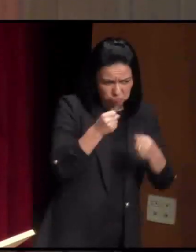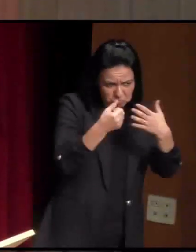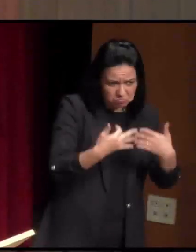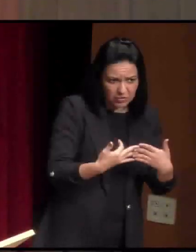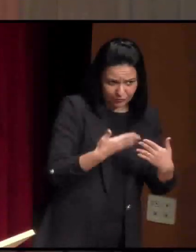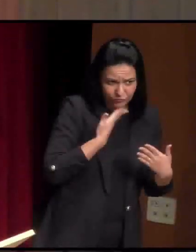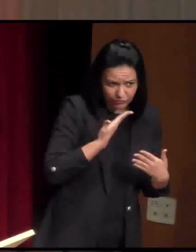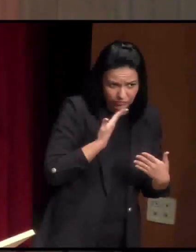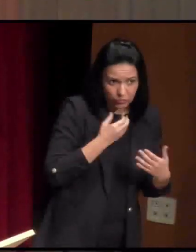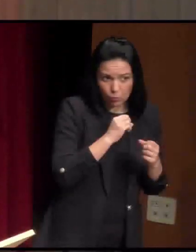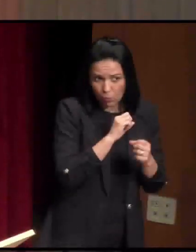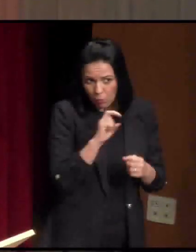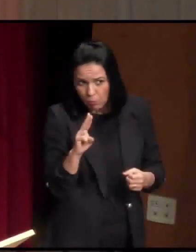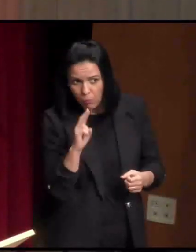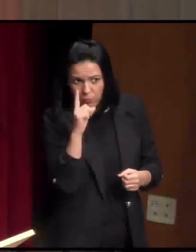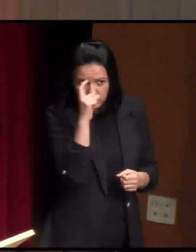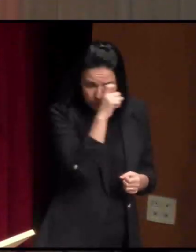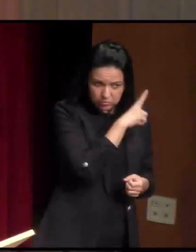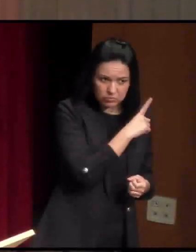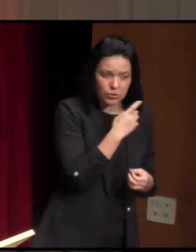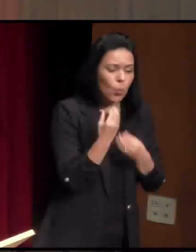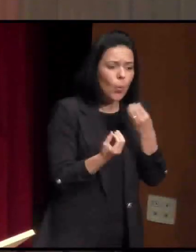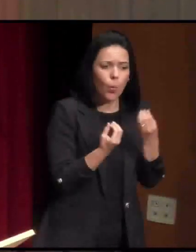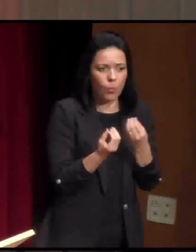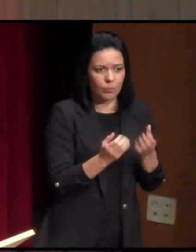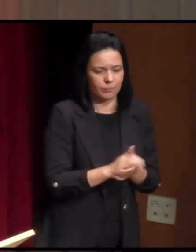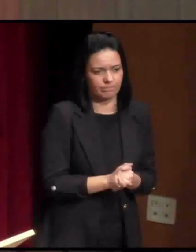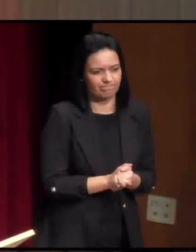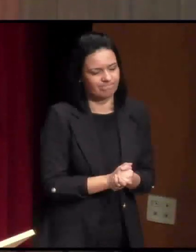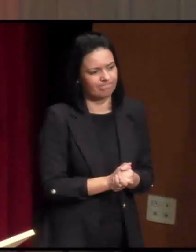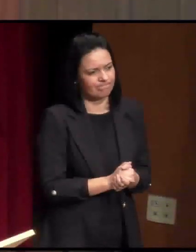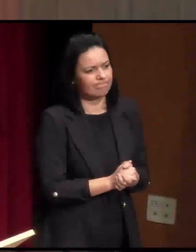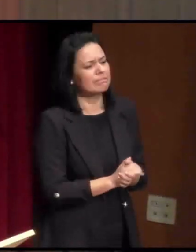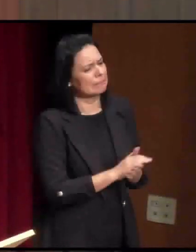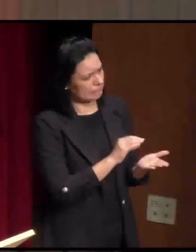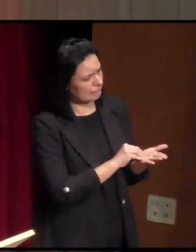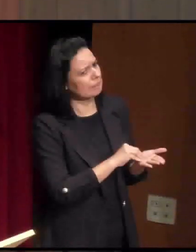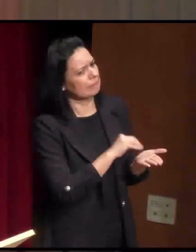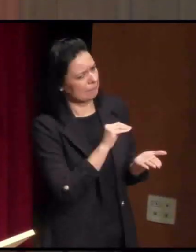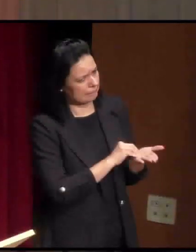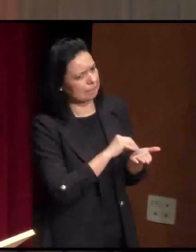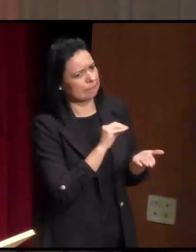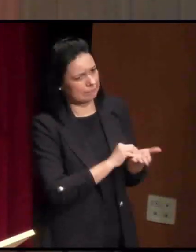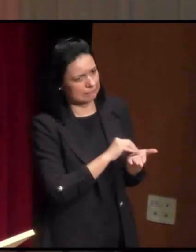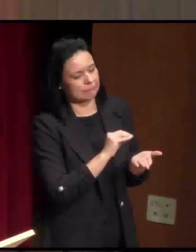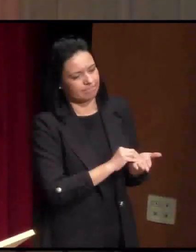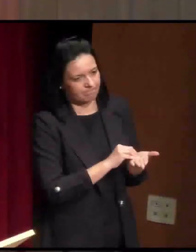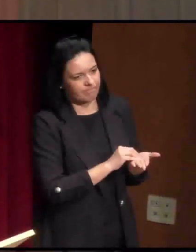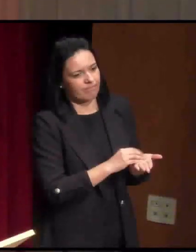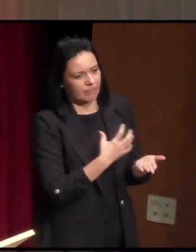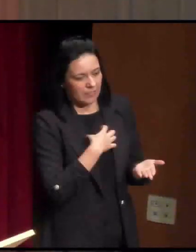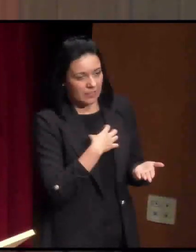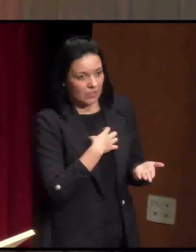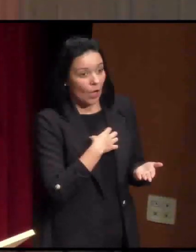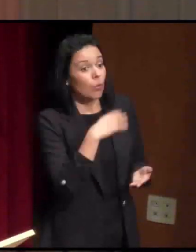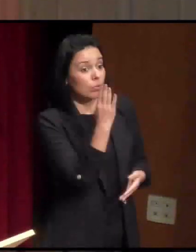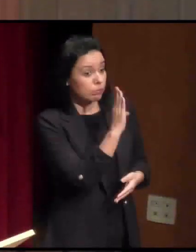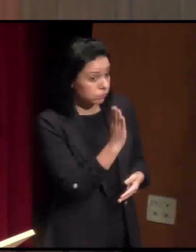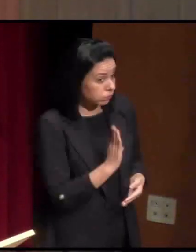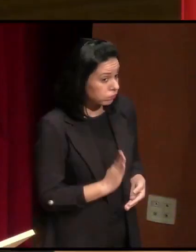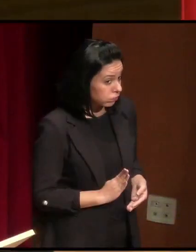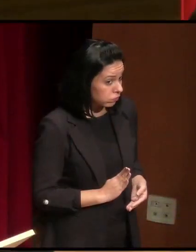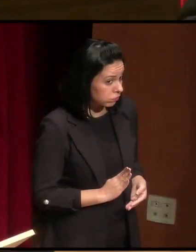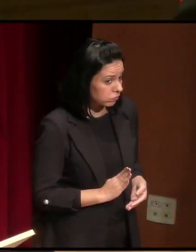Tem audiodescrição em tudo quanto é ambiente? Como é que está isso? Não, falta bastante. Falta muito, né? Mas o Brasil,